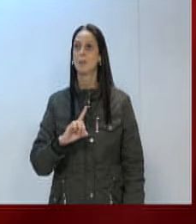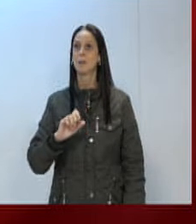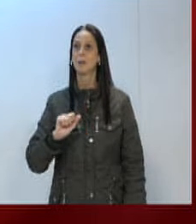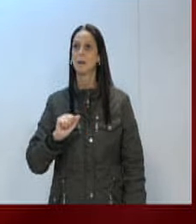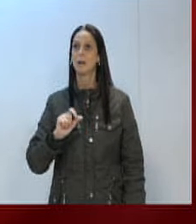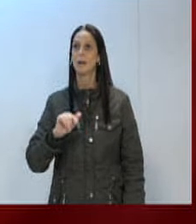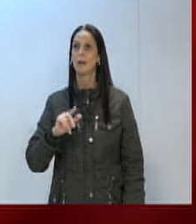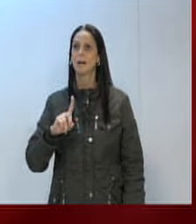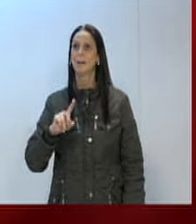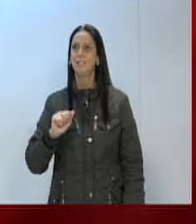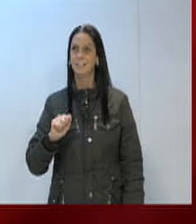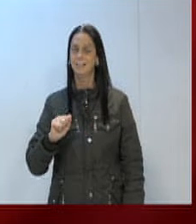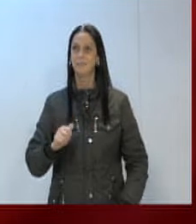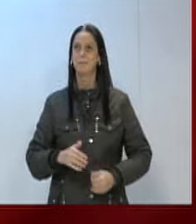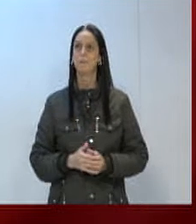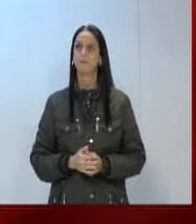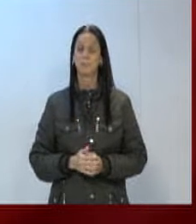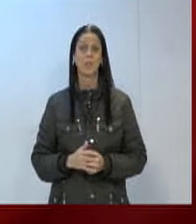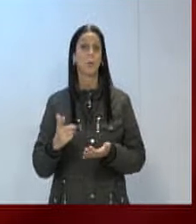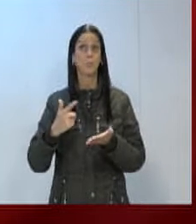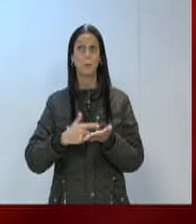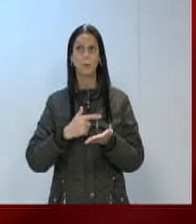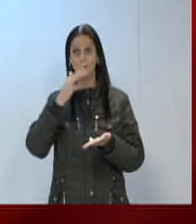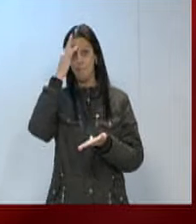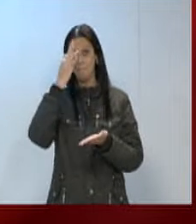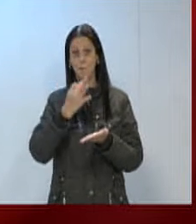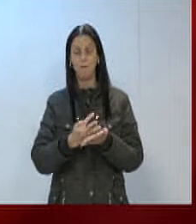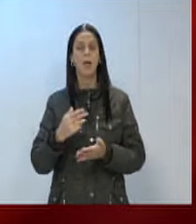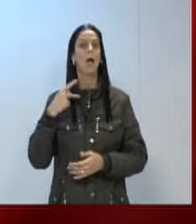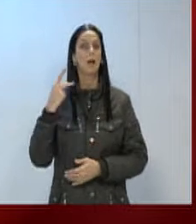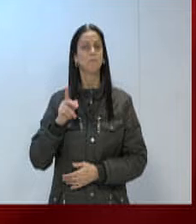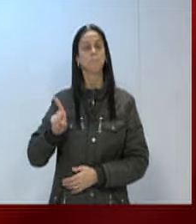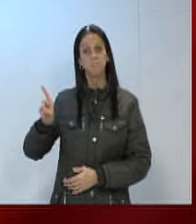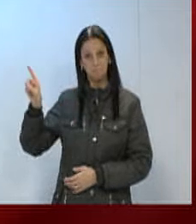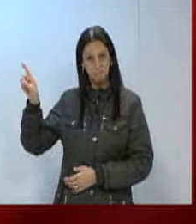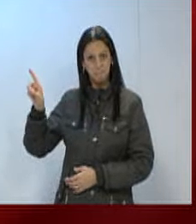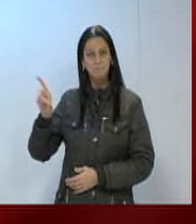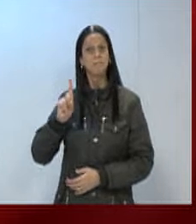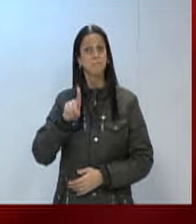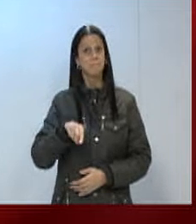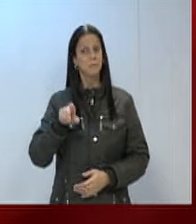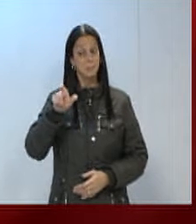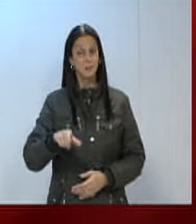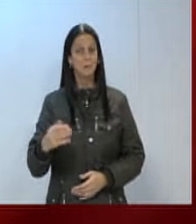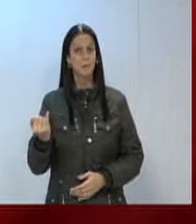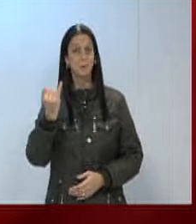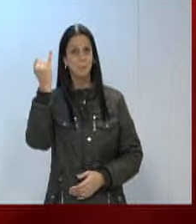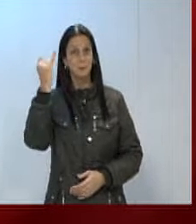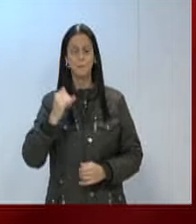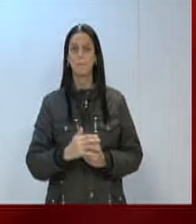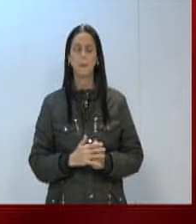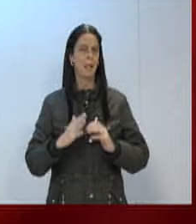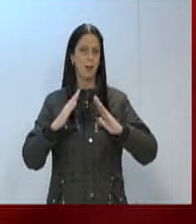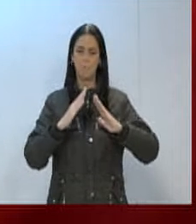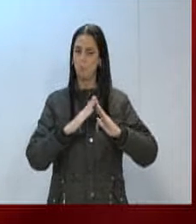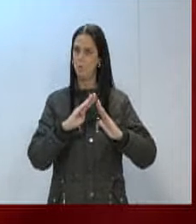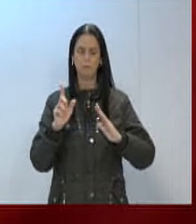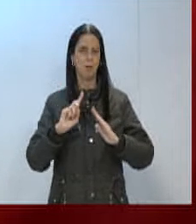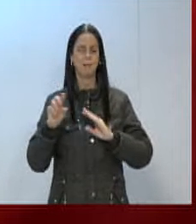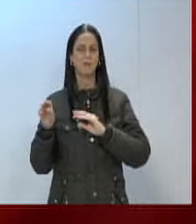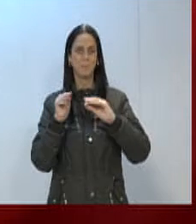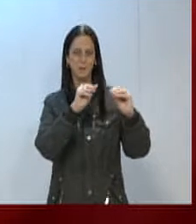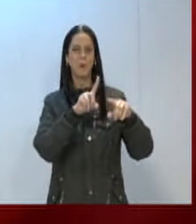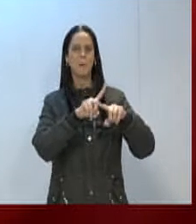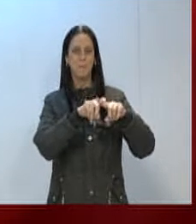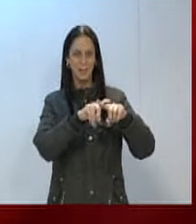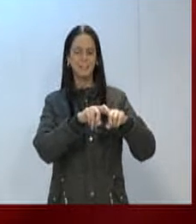Pedrini a professora Dalila é uma figura em Blumenau muito importante ela hoje não mora aqui ela está em Itapema no